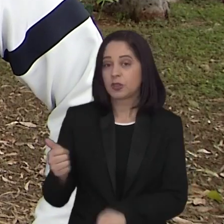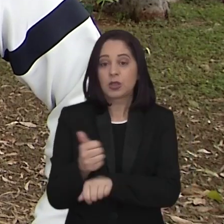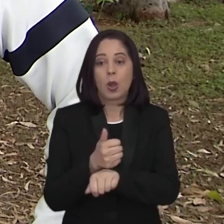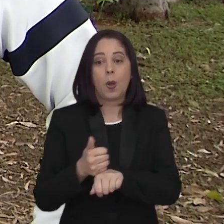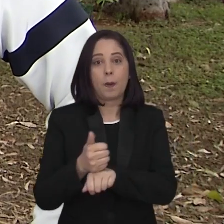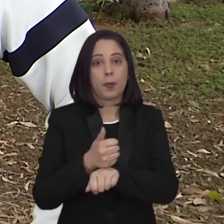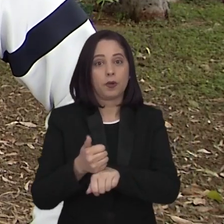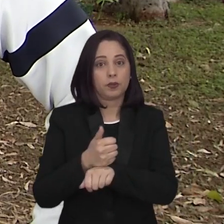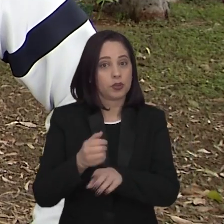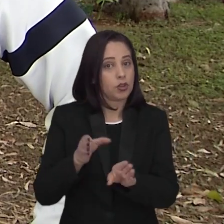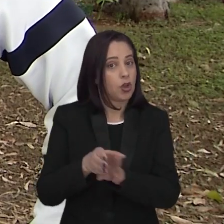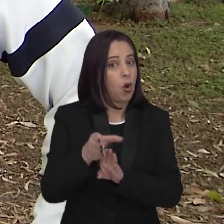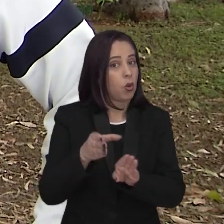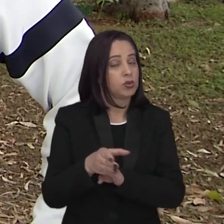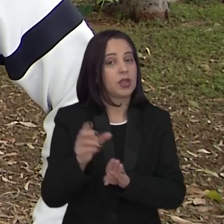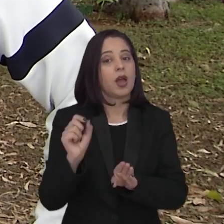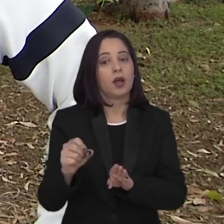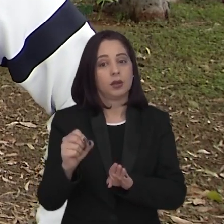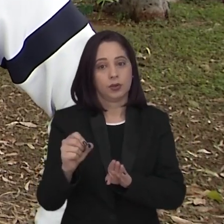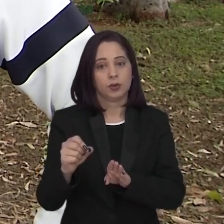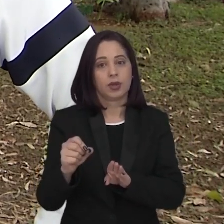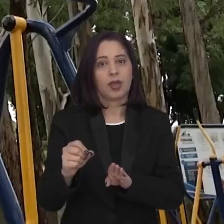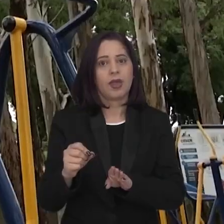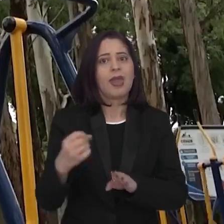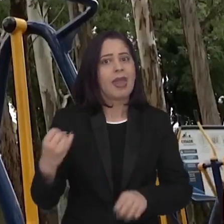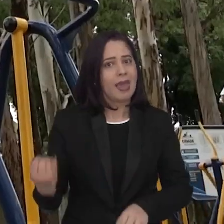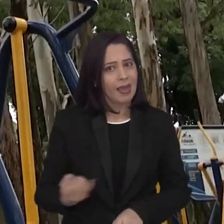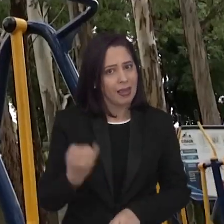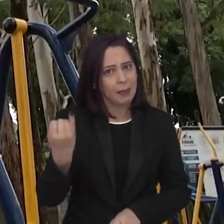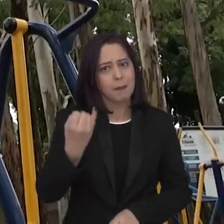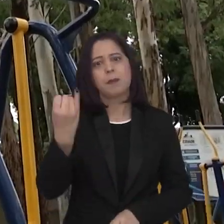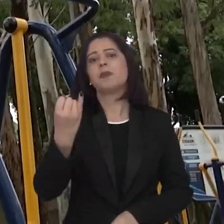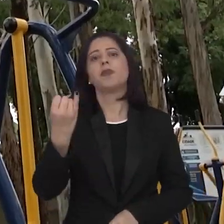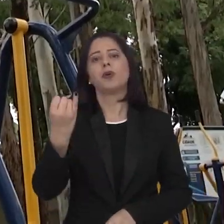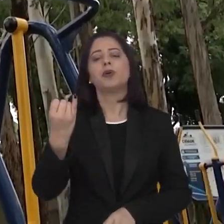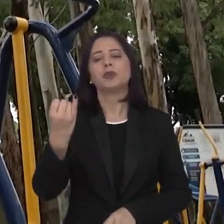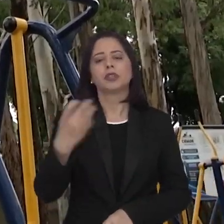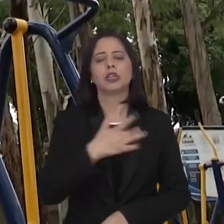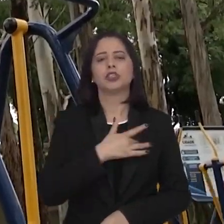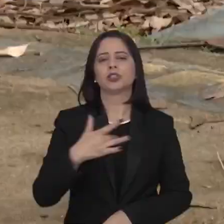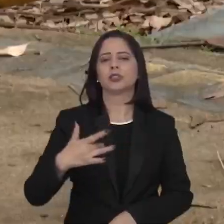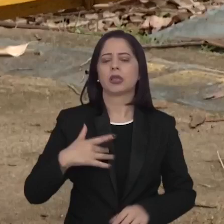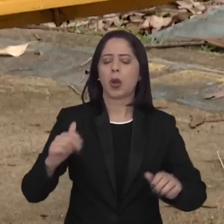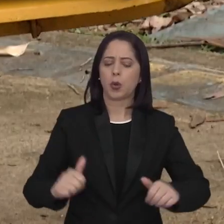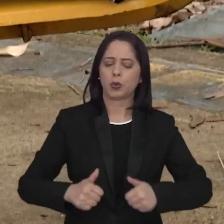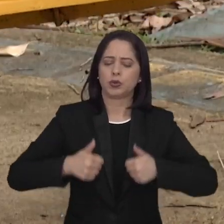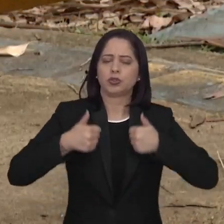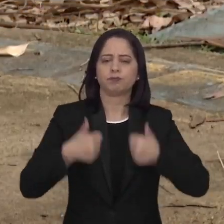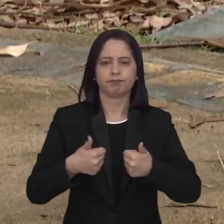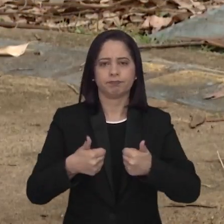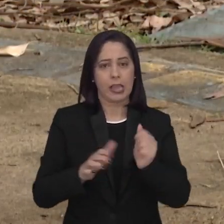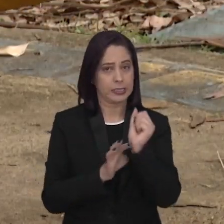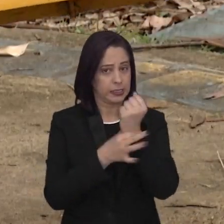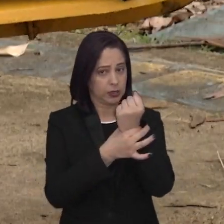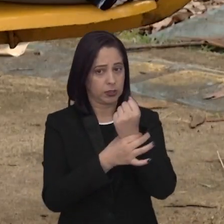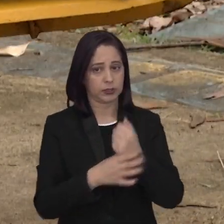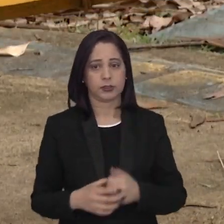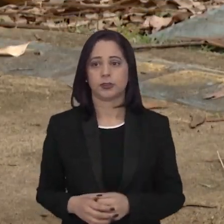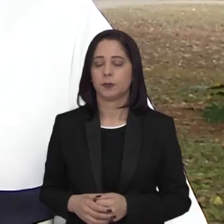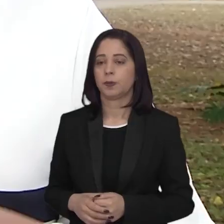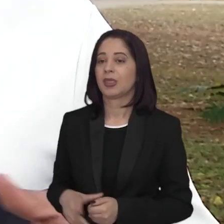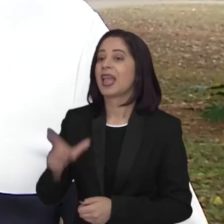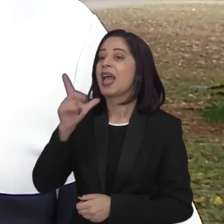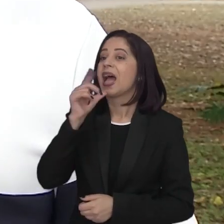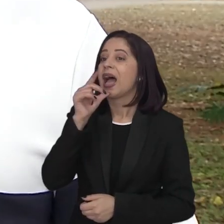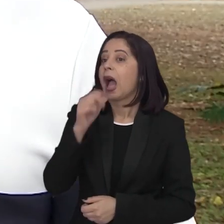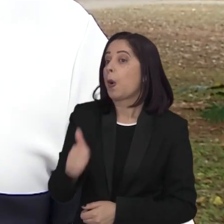educador físico, a hidratação no momento de se exercitar é essencial para usufruir dos benefícios das atividades com saúde e